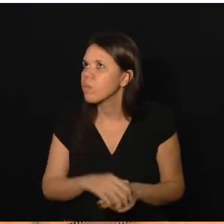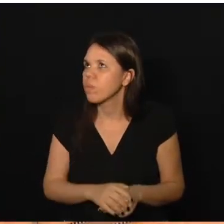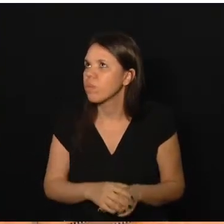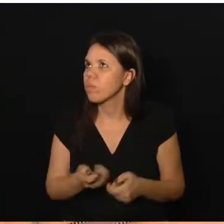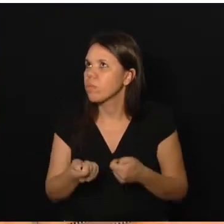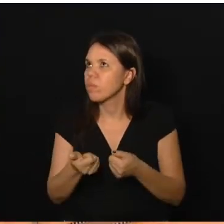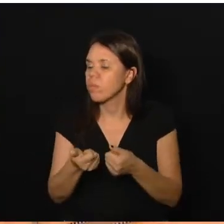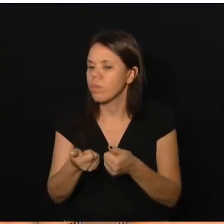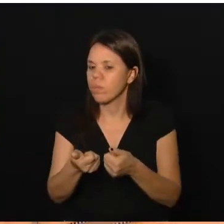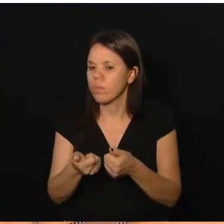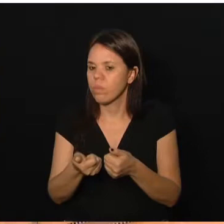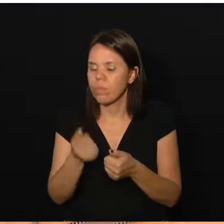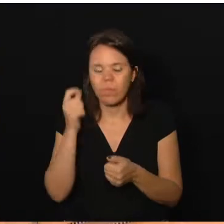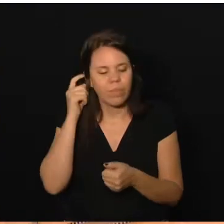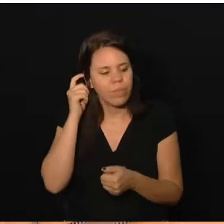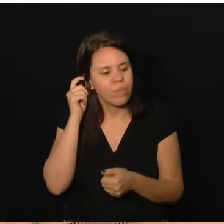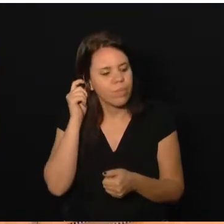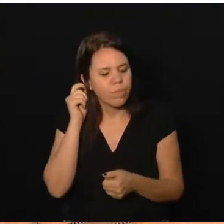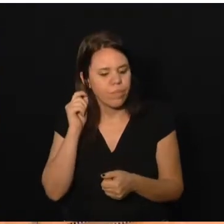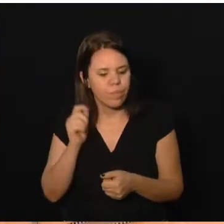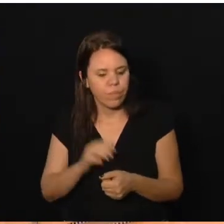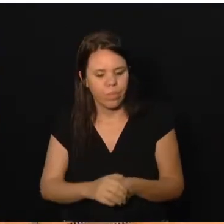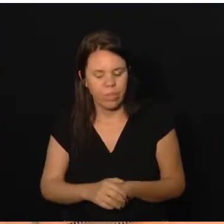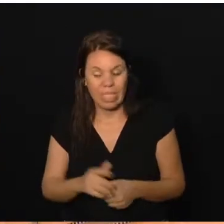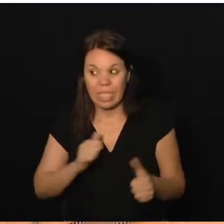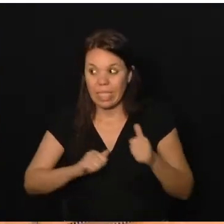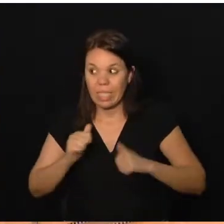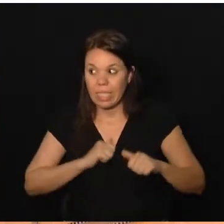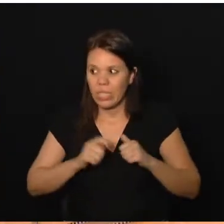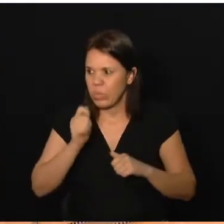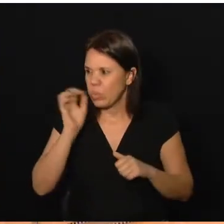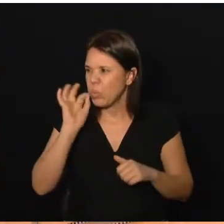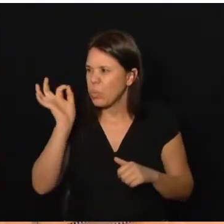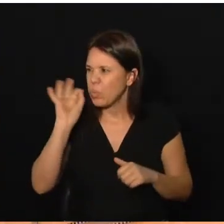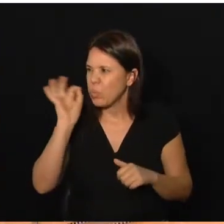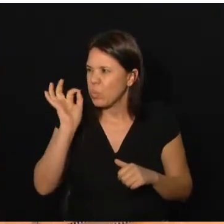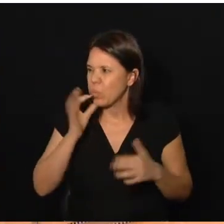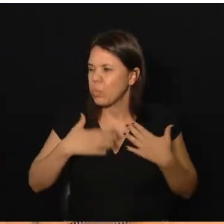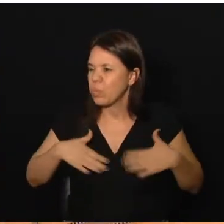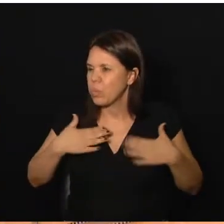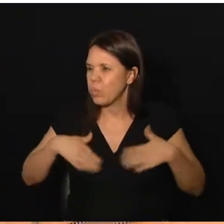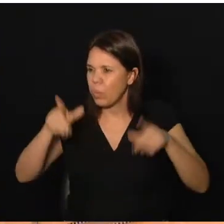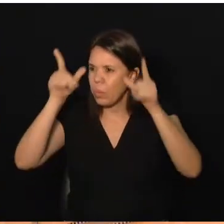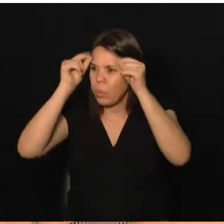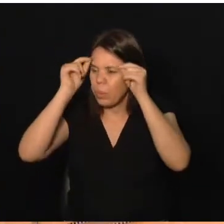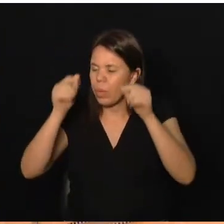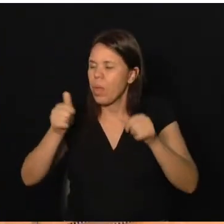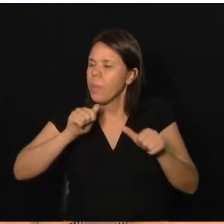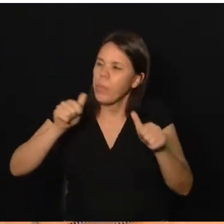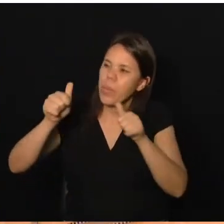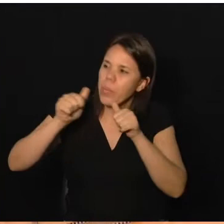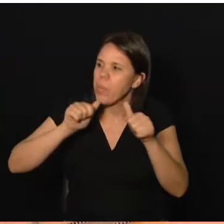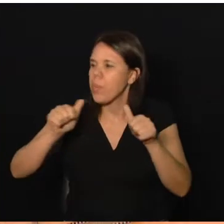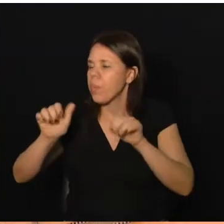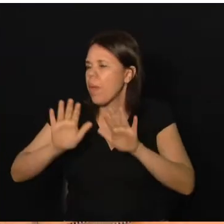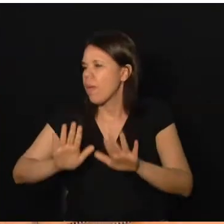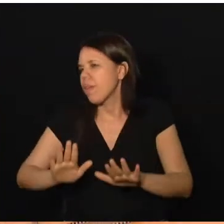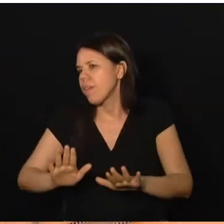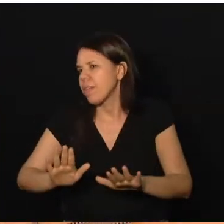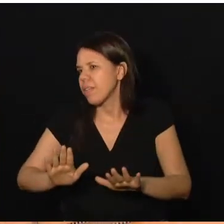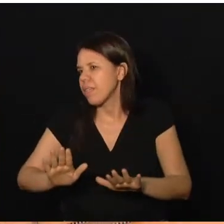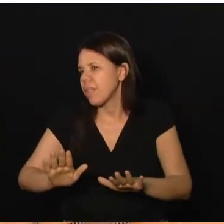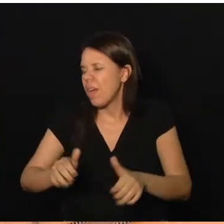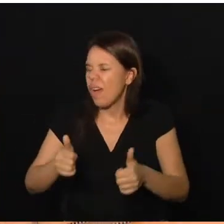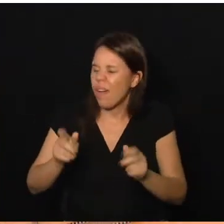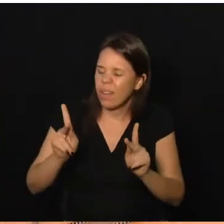benefícios. Então, tem muita ansiedade, fuma maconha que você fica tranquilo. Ah, bebeu, mas está muito